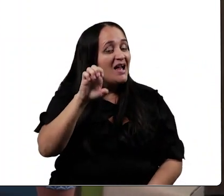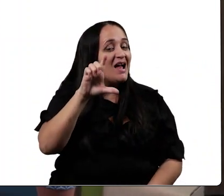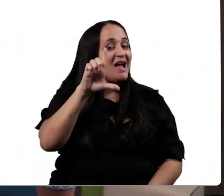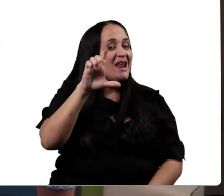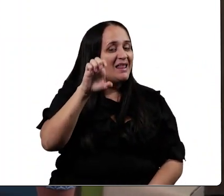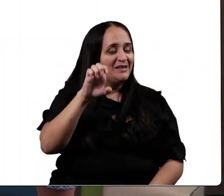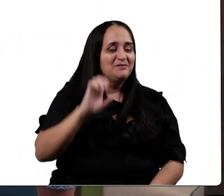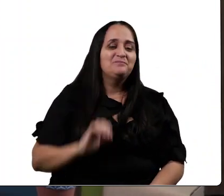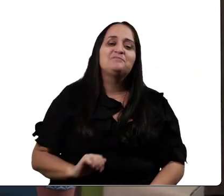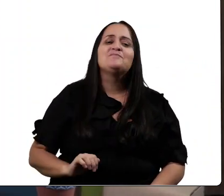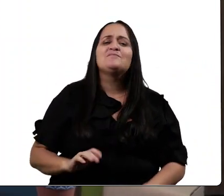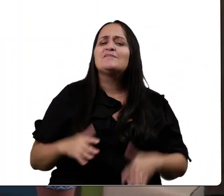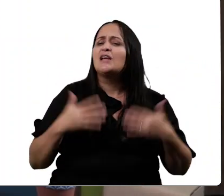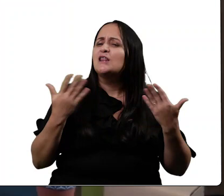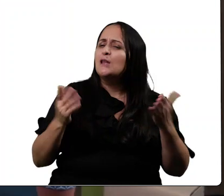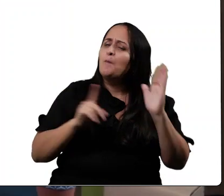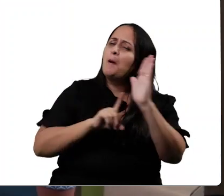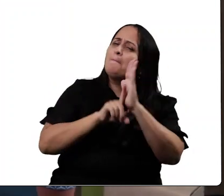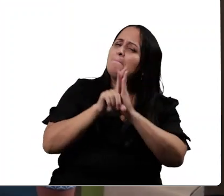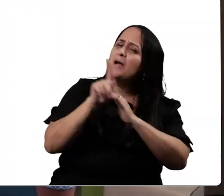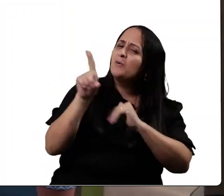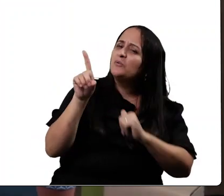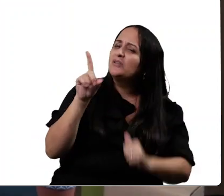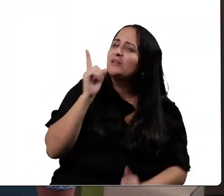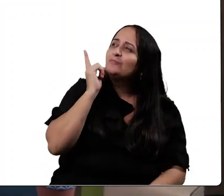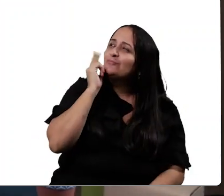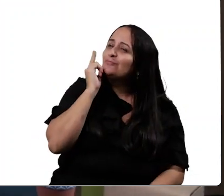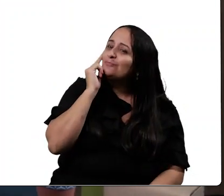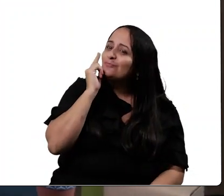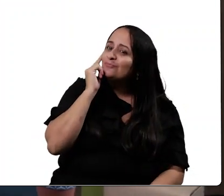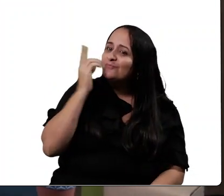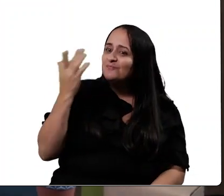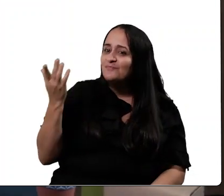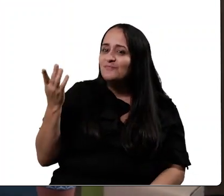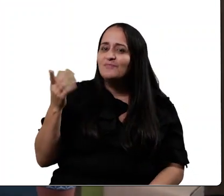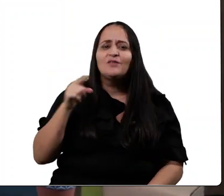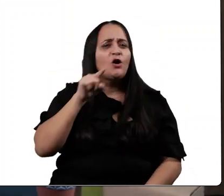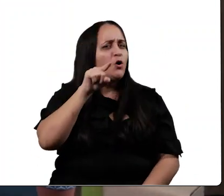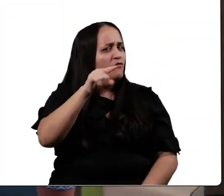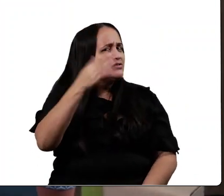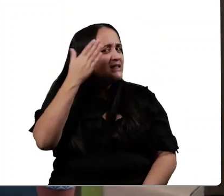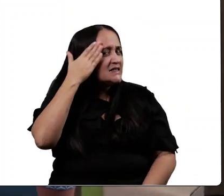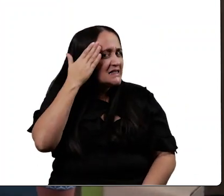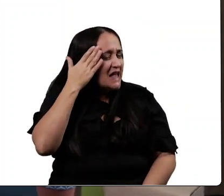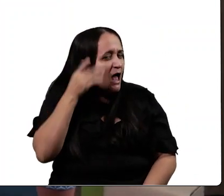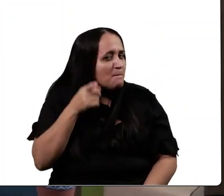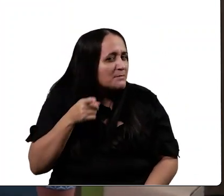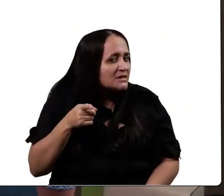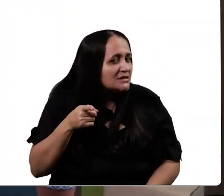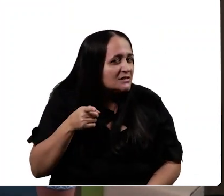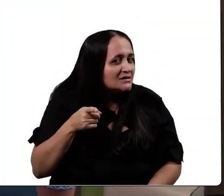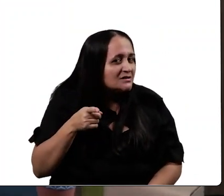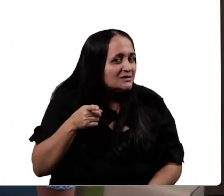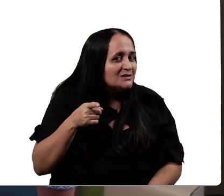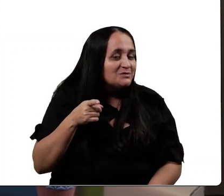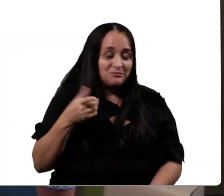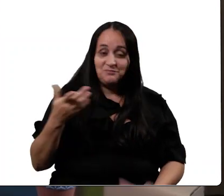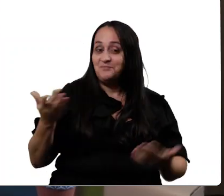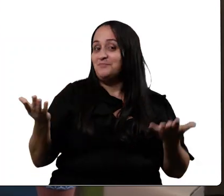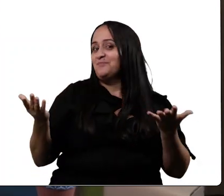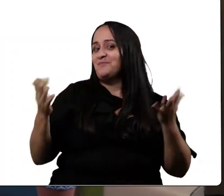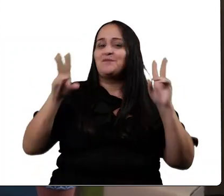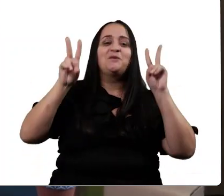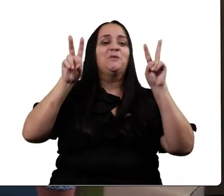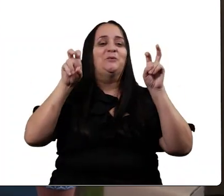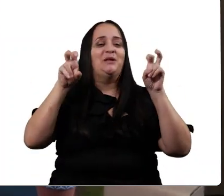com uma perguntinha, não é? Sim! Qual seria? Você sabia? É esse o tema de hoje. Se